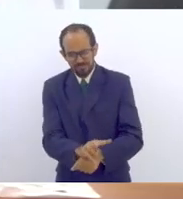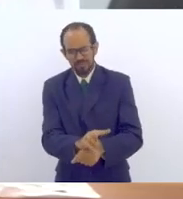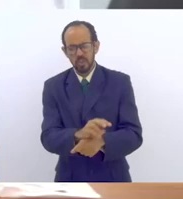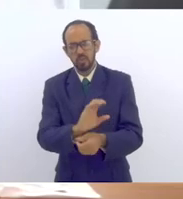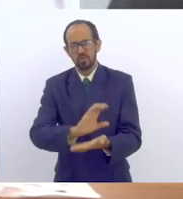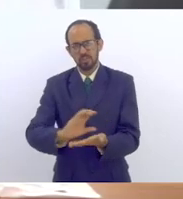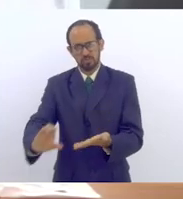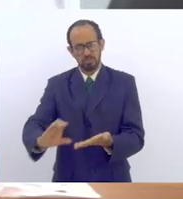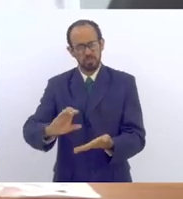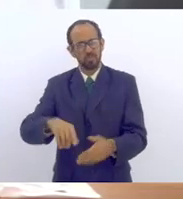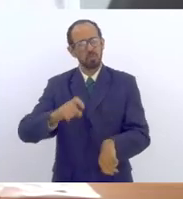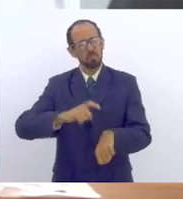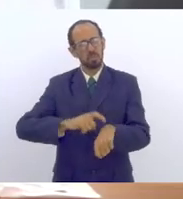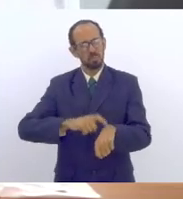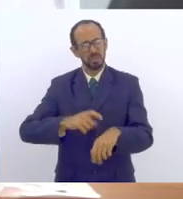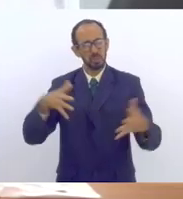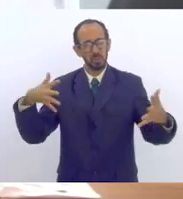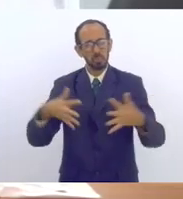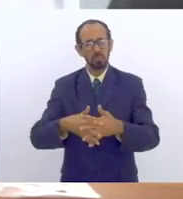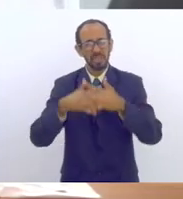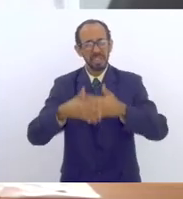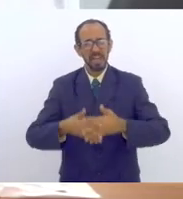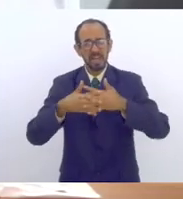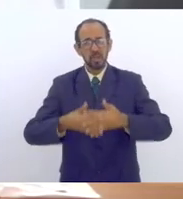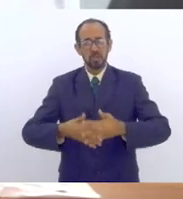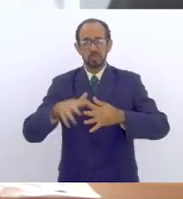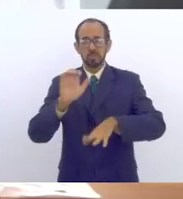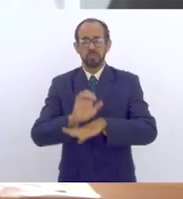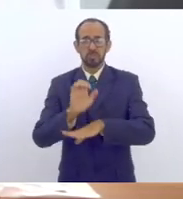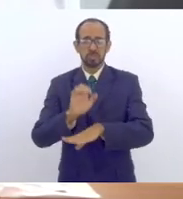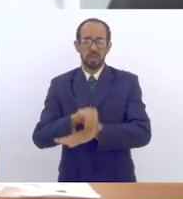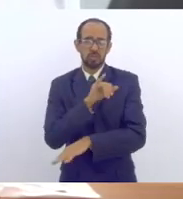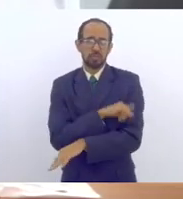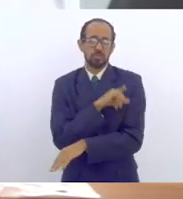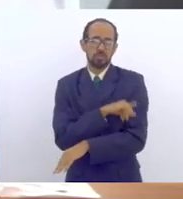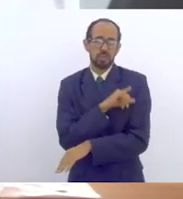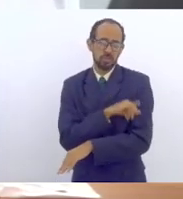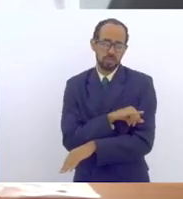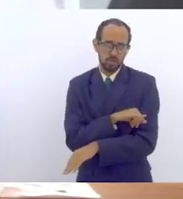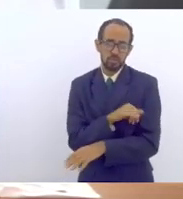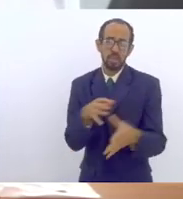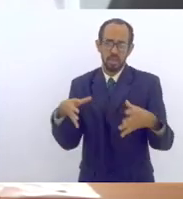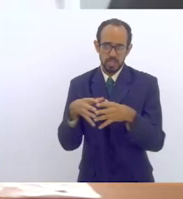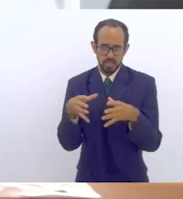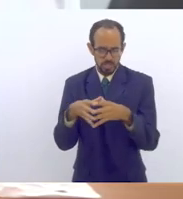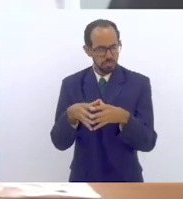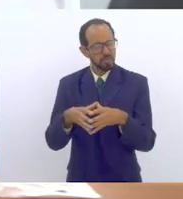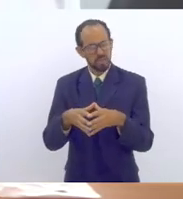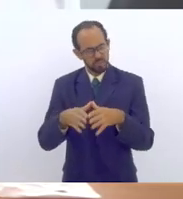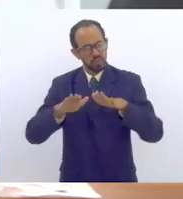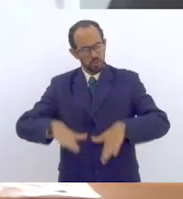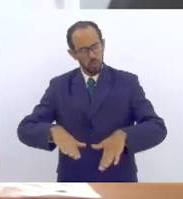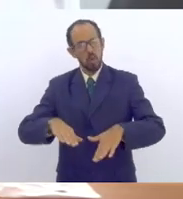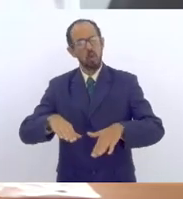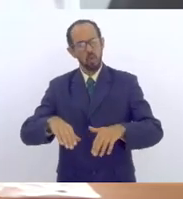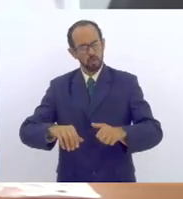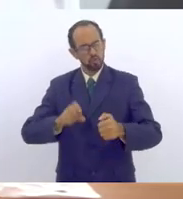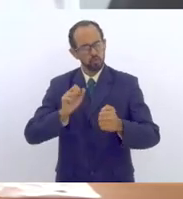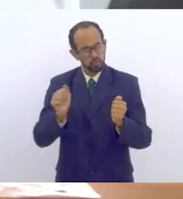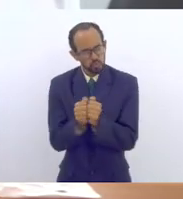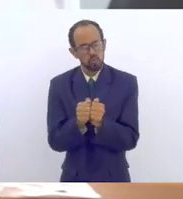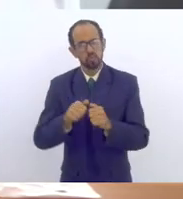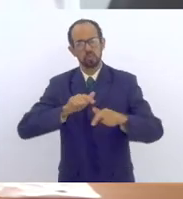difícil da história do Estado do Rio de Janeiro e a nossa equipe teve Coesa lá para que a gente pudesse prestar o serviço a população de Petrópolis